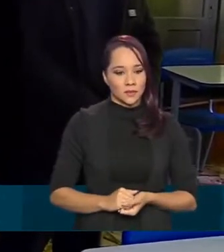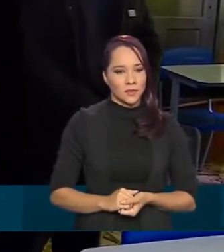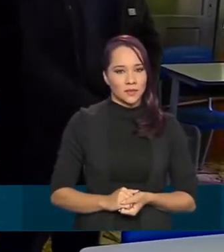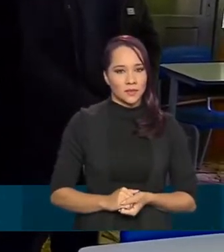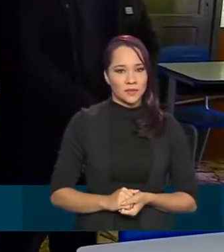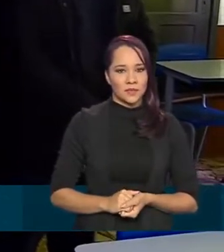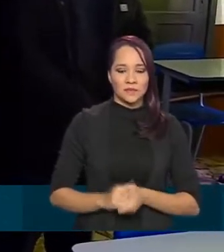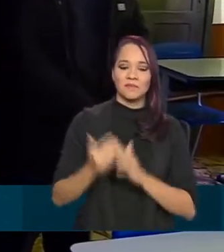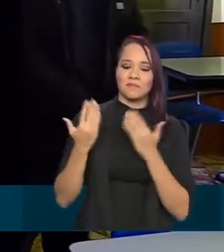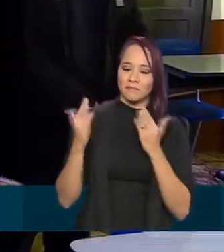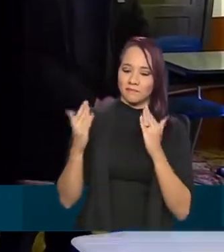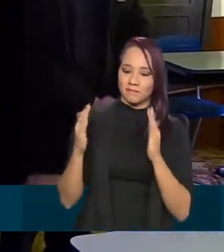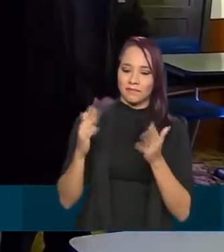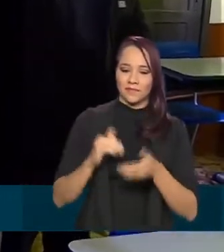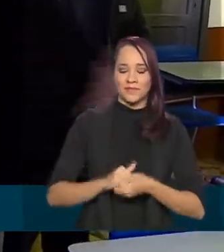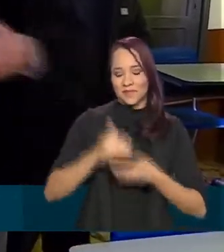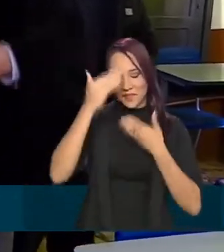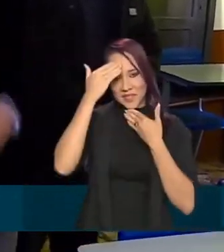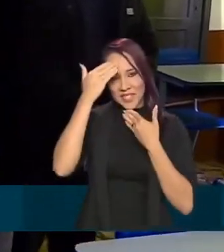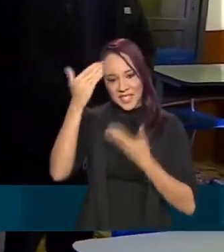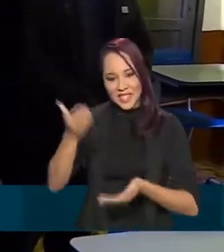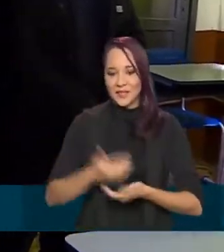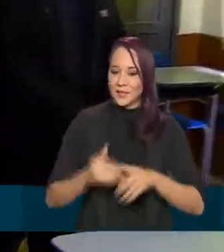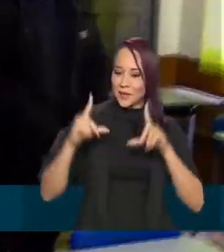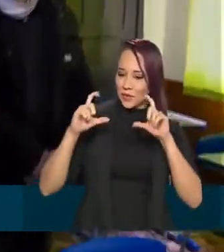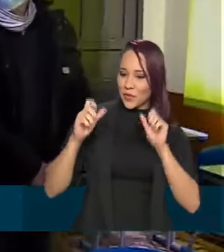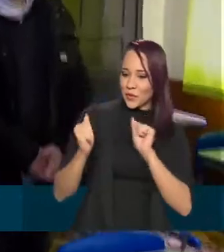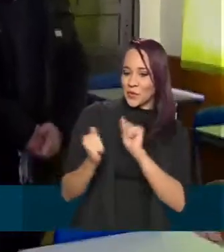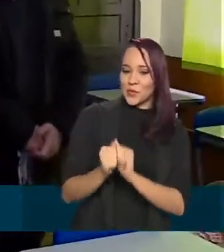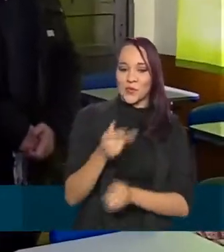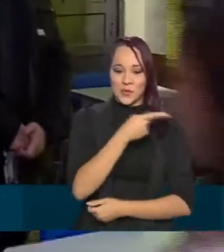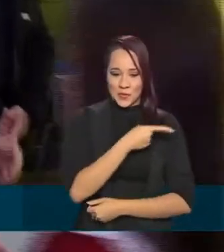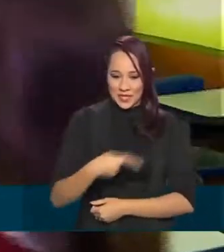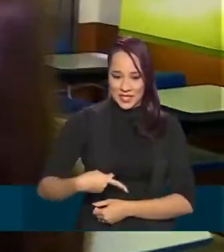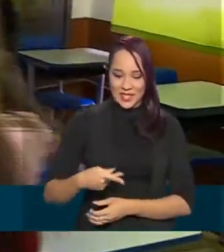Parabéns, parabéns, parabéns. Obrigado. Tirar uma foto aqui com o presidente, né?